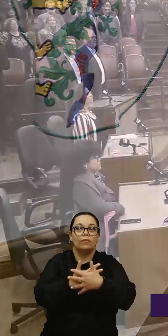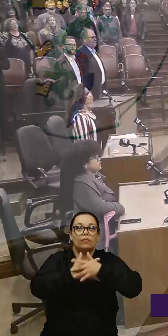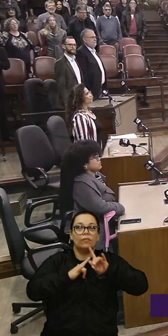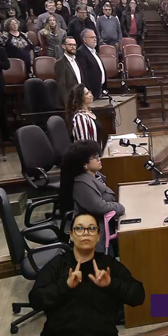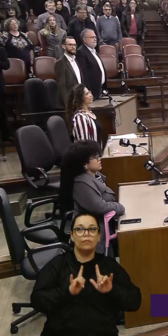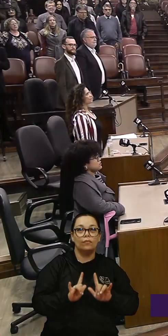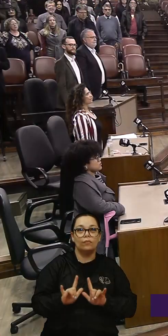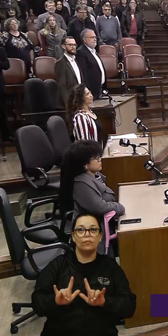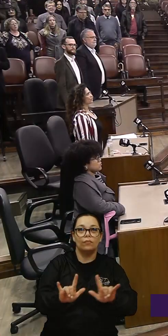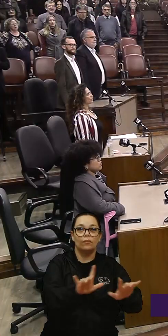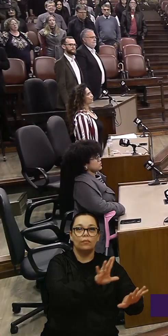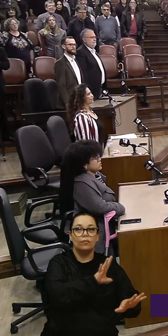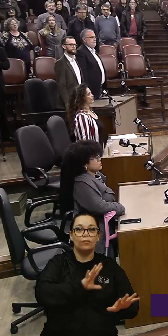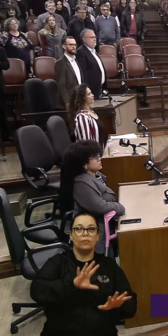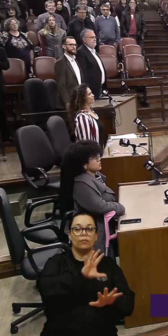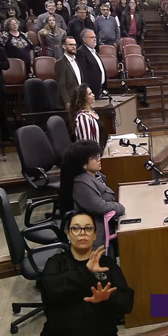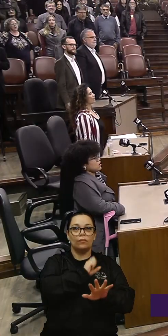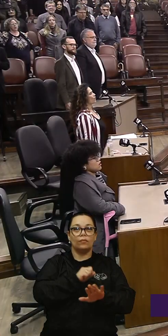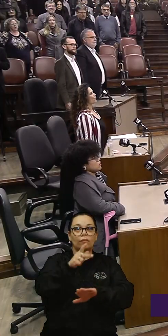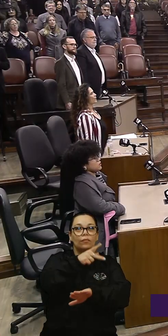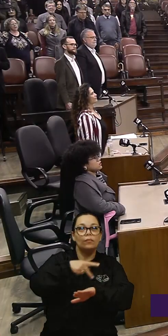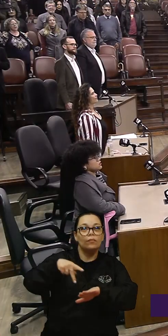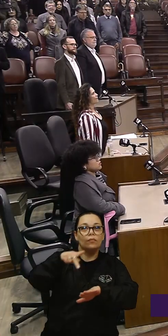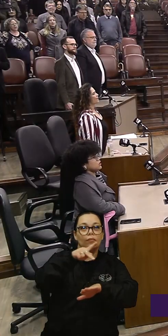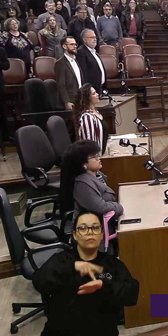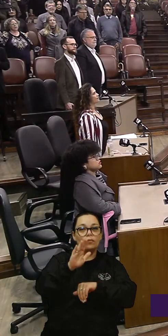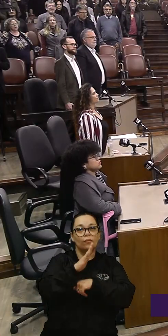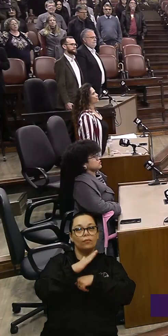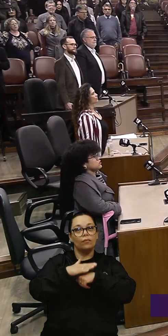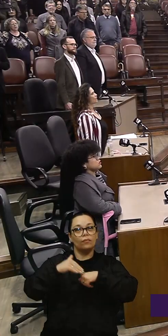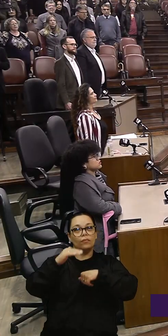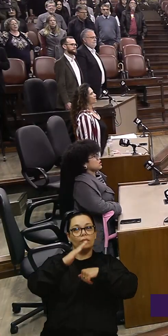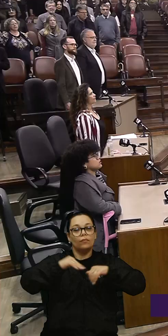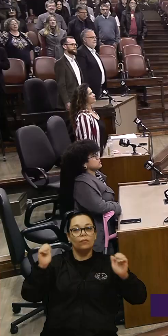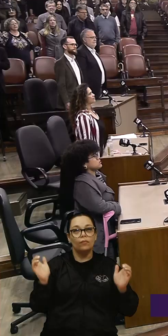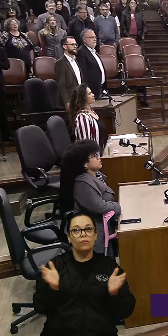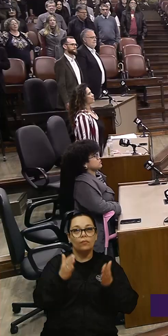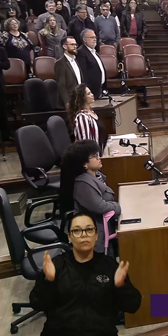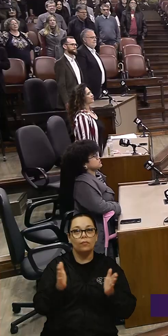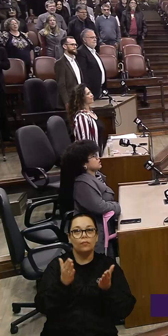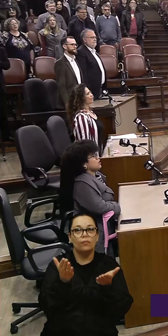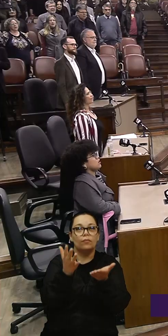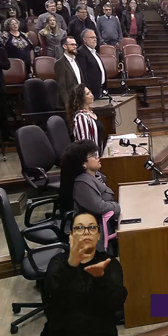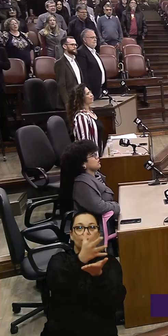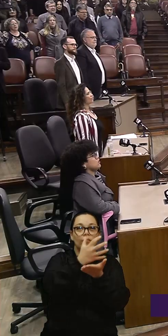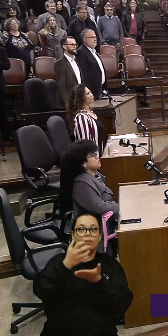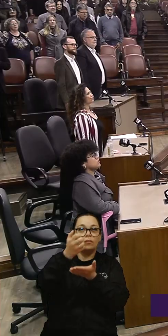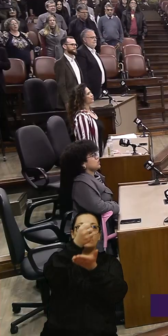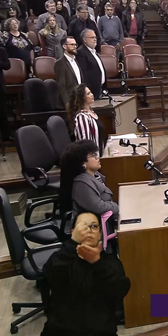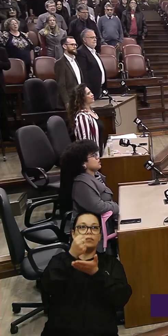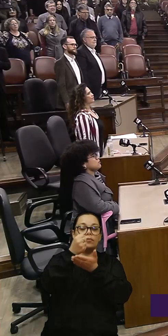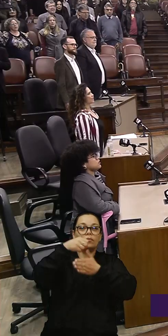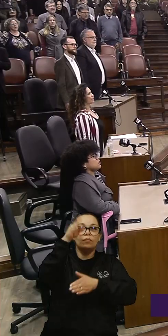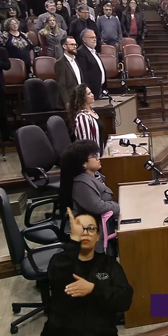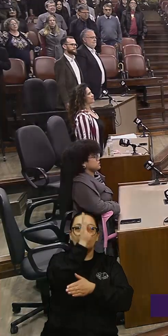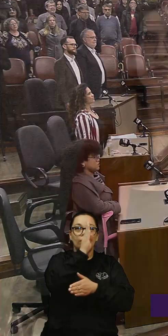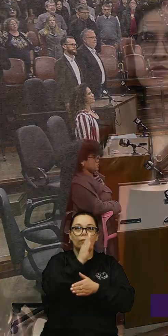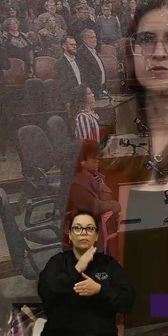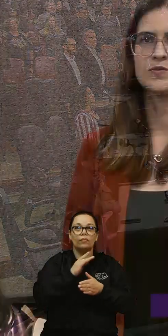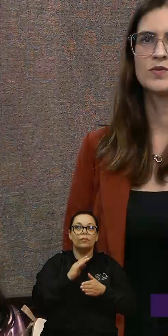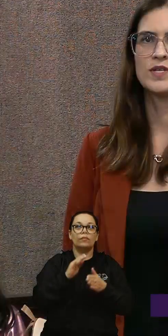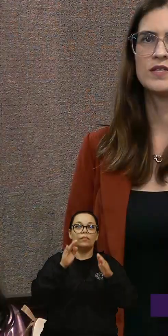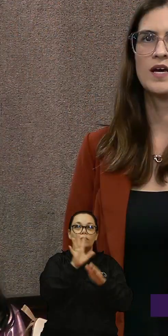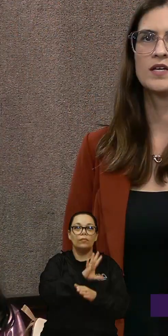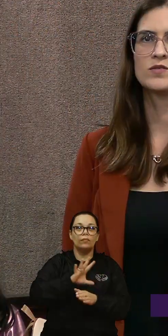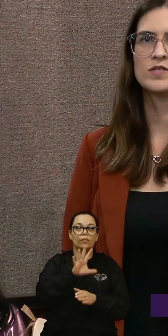teu seio mais amor. A pátria amada, lacrada, salve, salve. Brasil